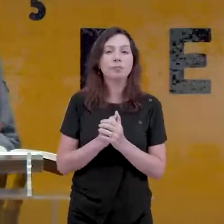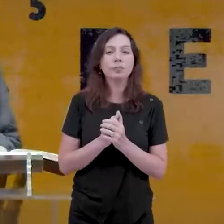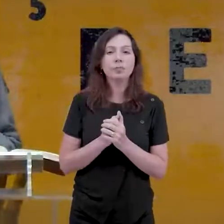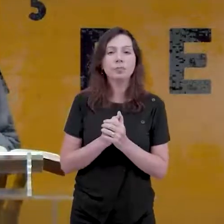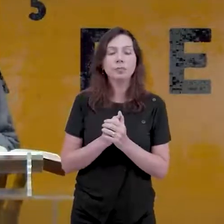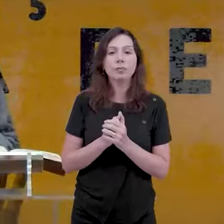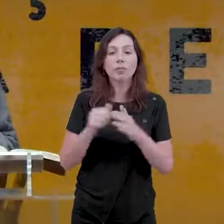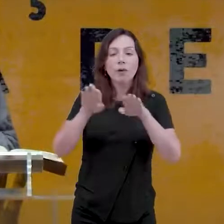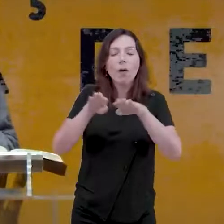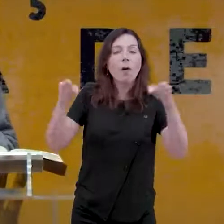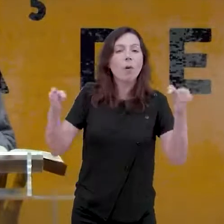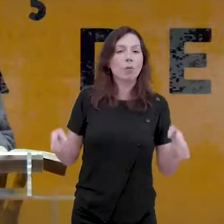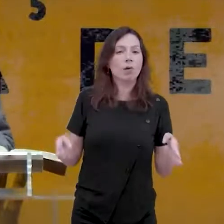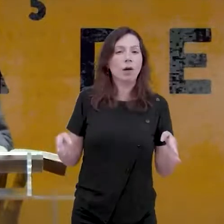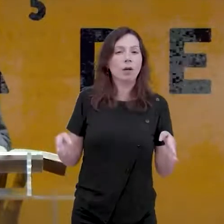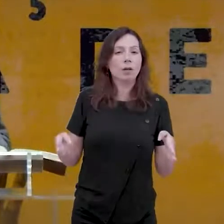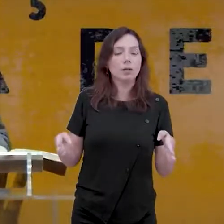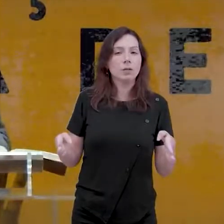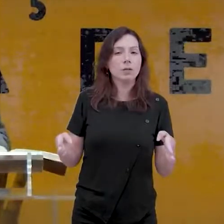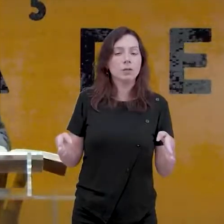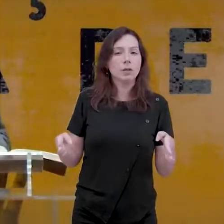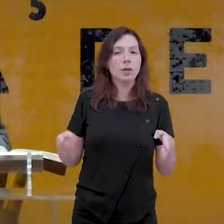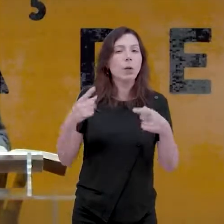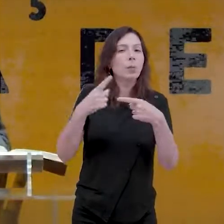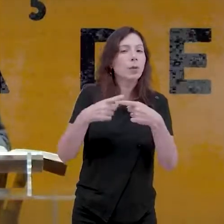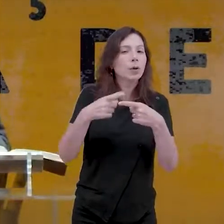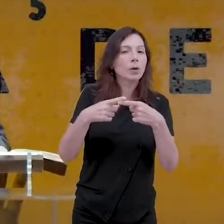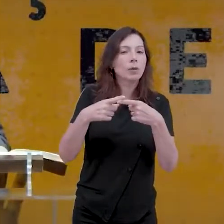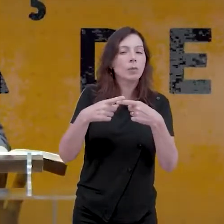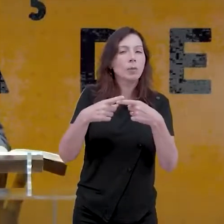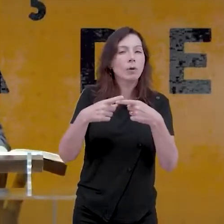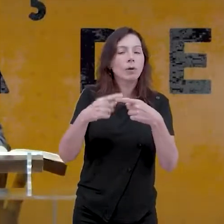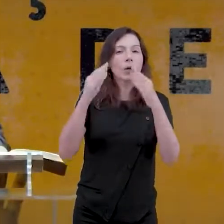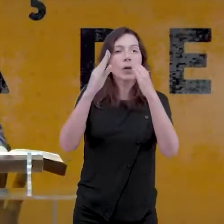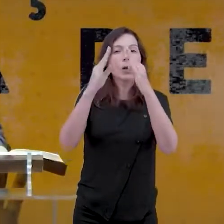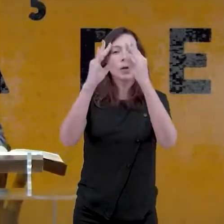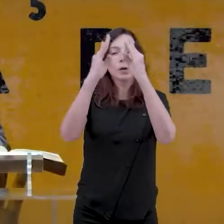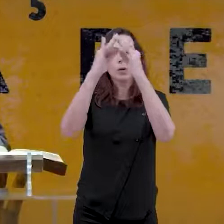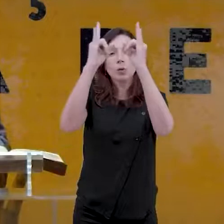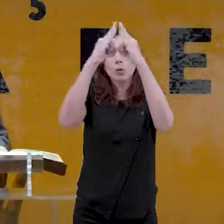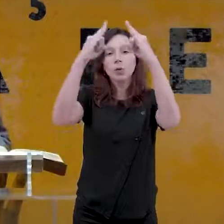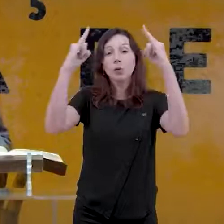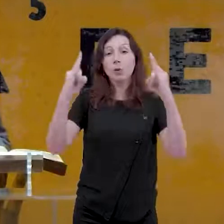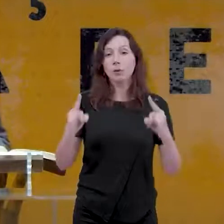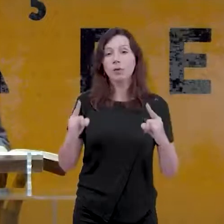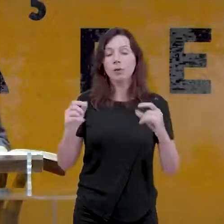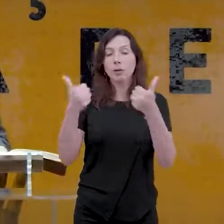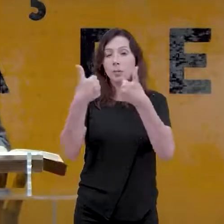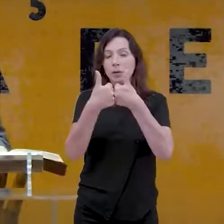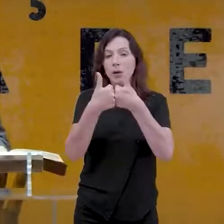fala altares. Porque você sabe que no tabernáculo, depois no templo, tinham 2